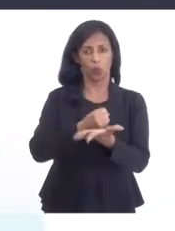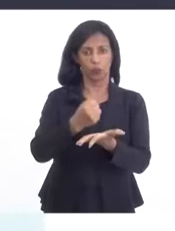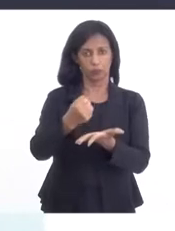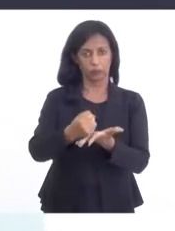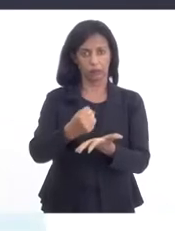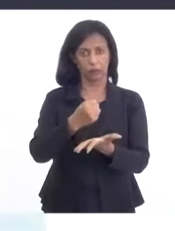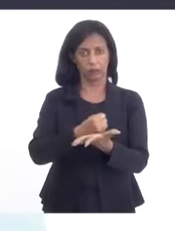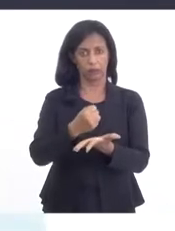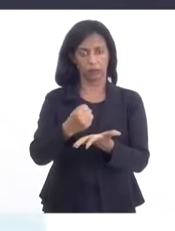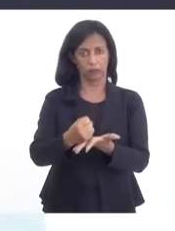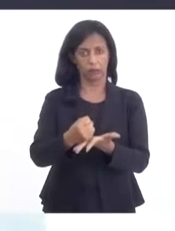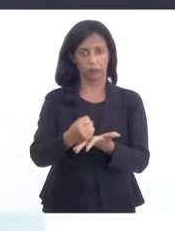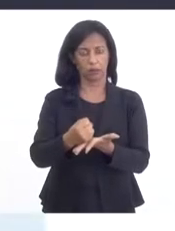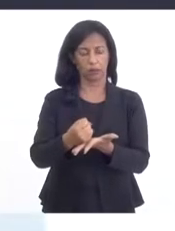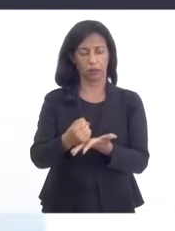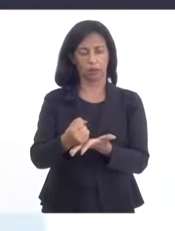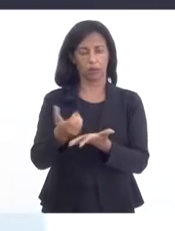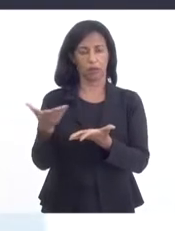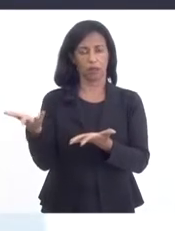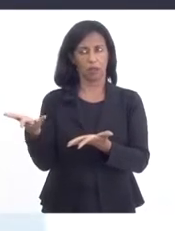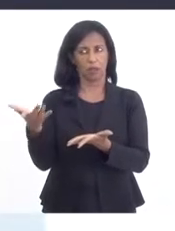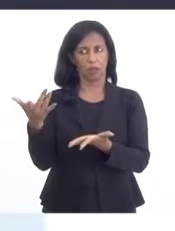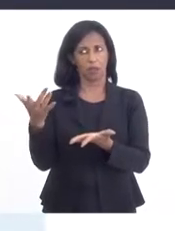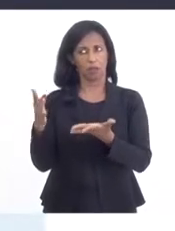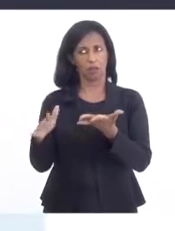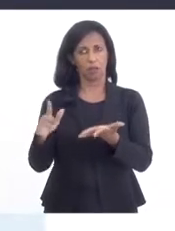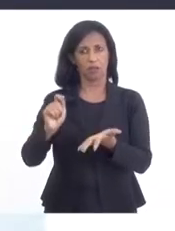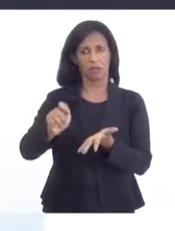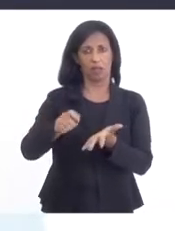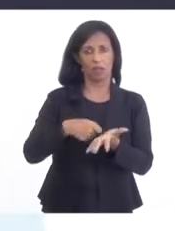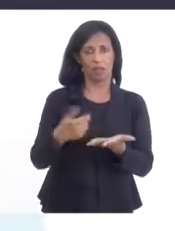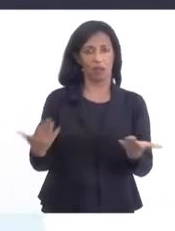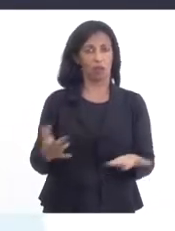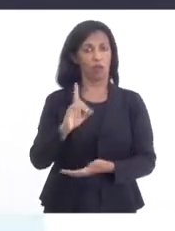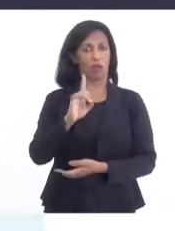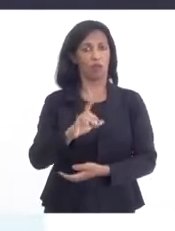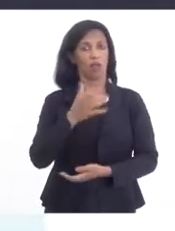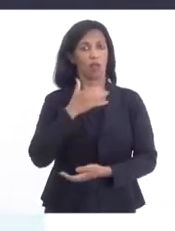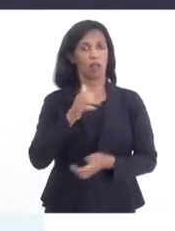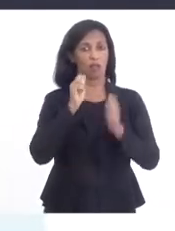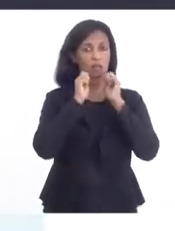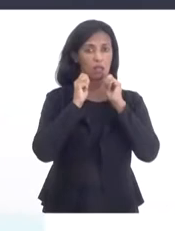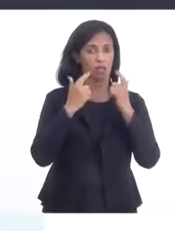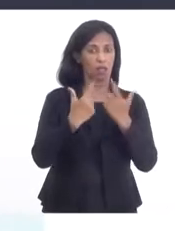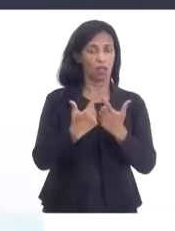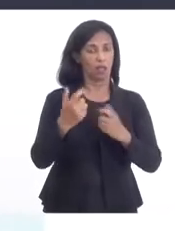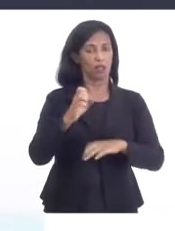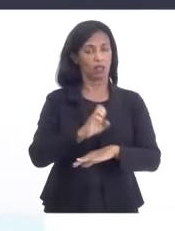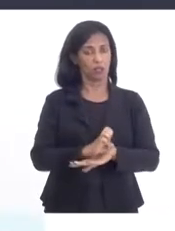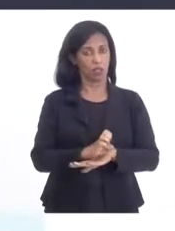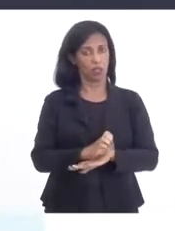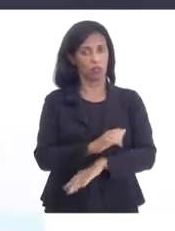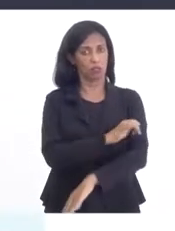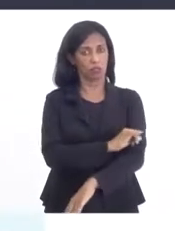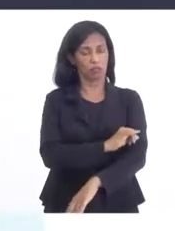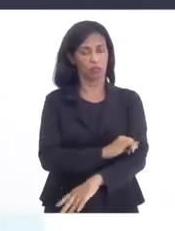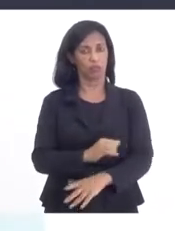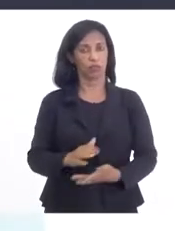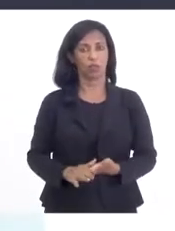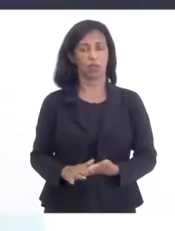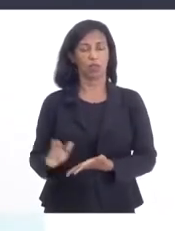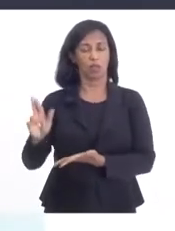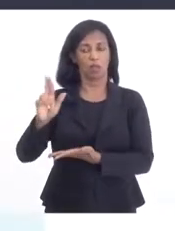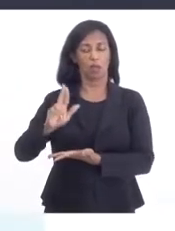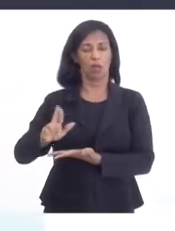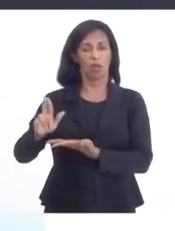que ainda será celebrado agora, no mês de dezembro, entre a Assembleia Legislativa do Estado do Rio de Janeiro, a